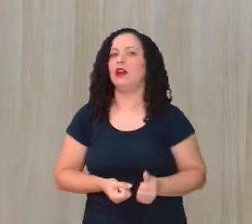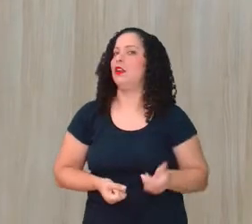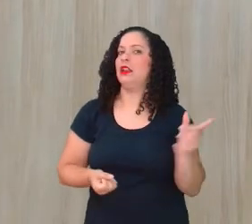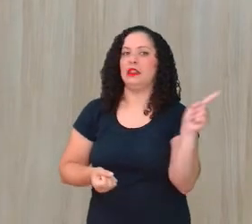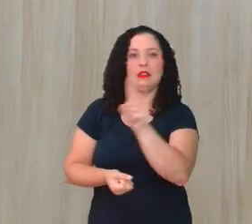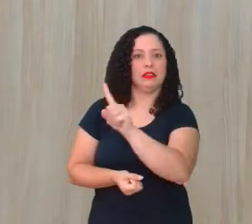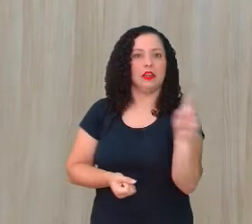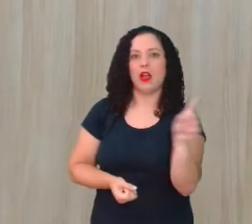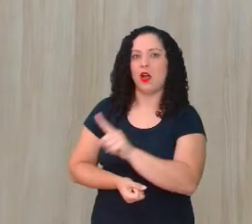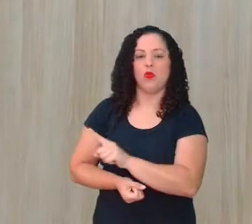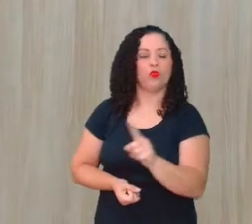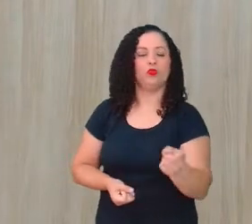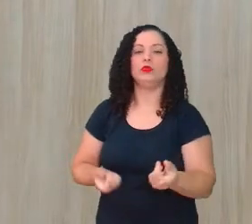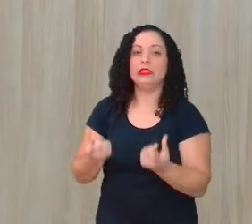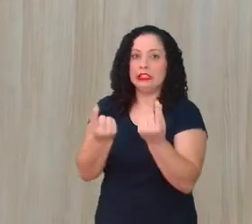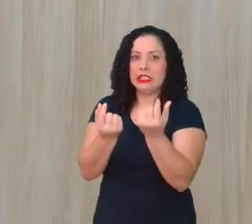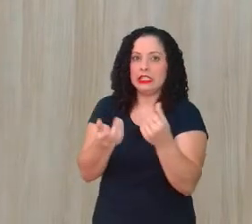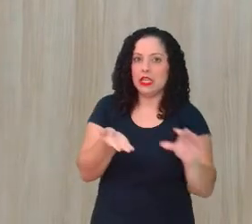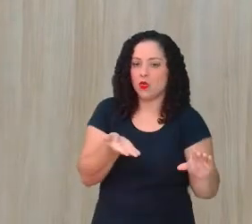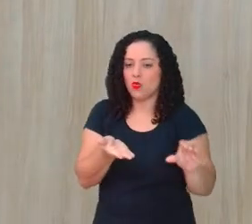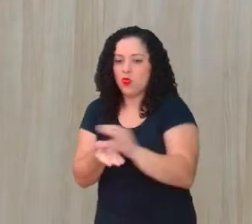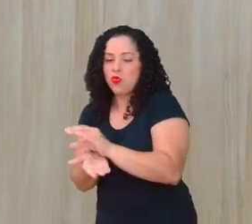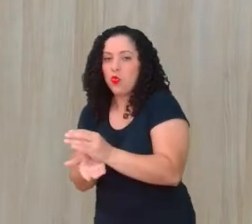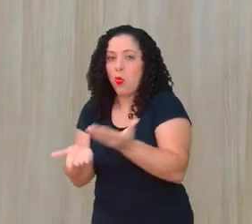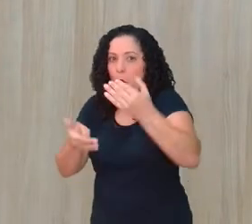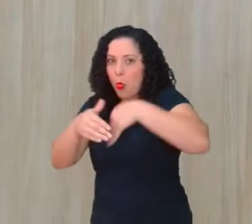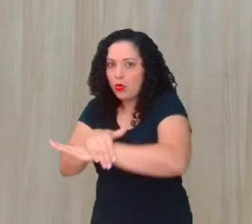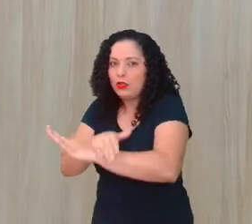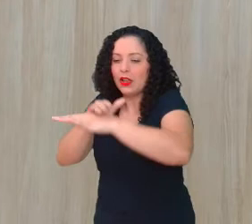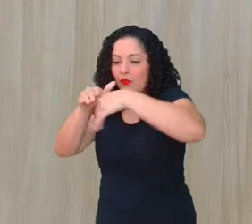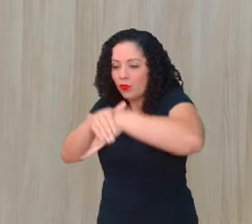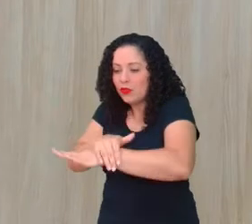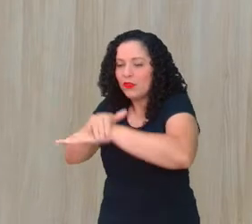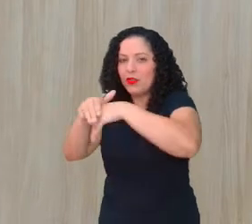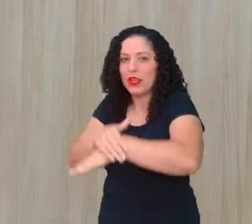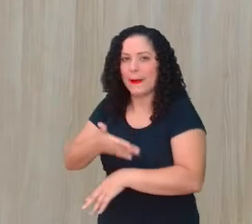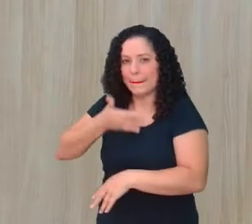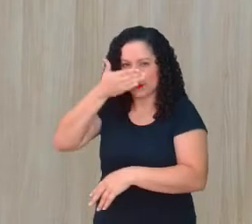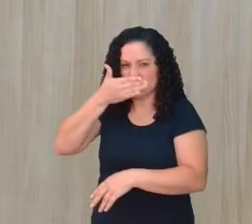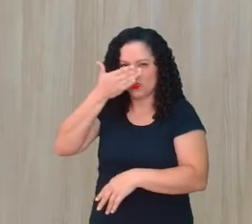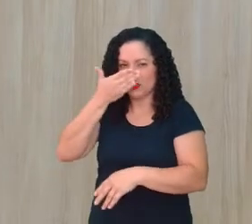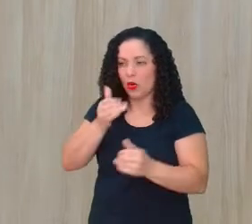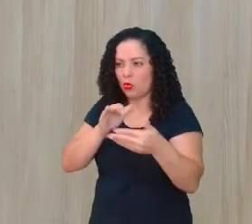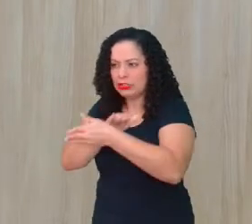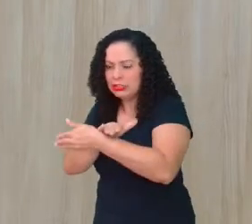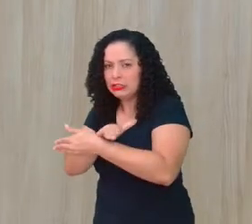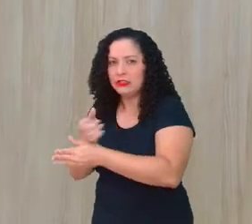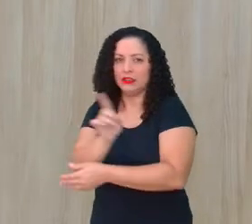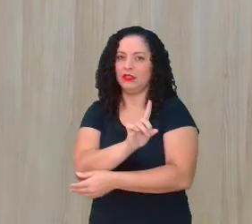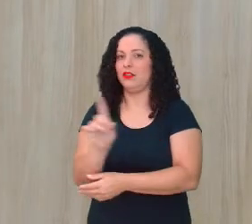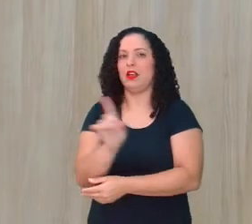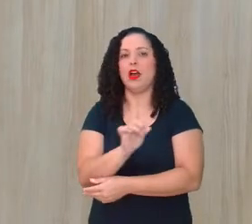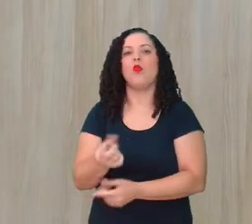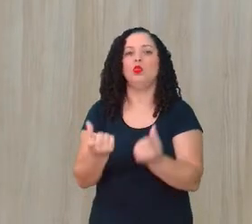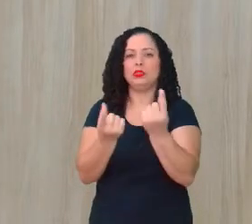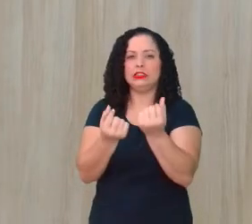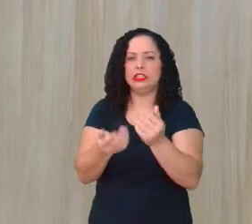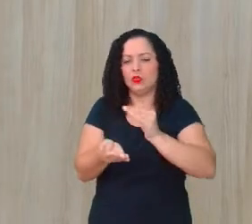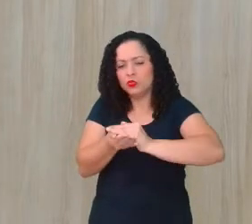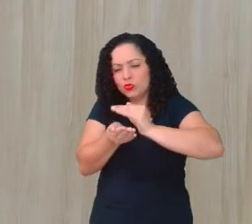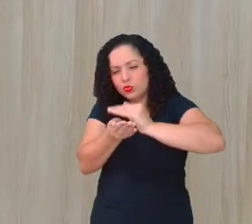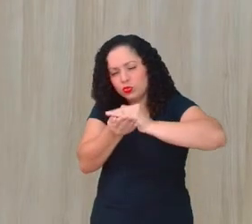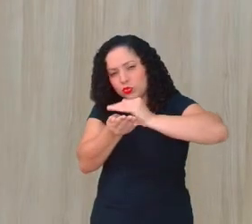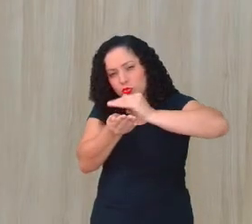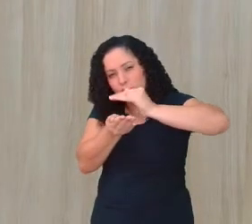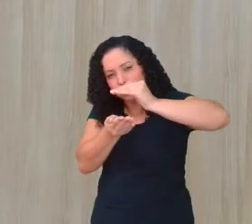o dinheiro, né? Na prostituição, deixava de gastar aquilo ali. E onde é que eu vou colocar esse dinheiro? No